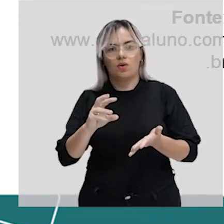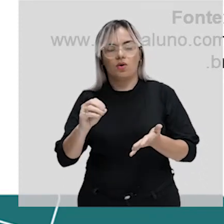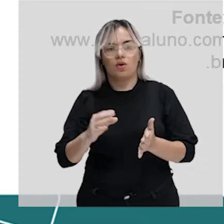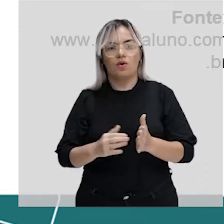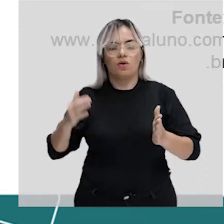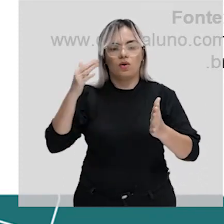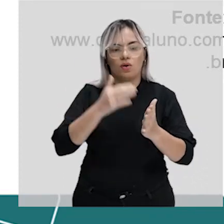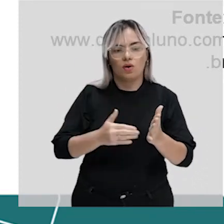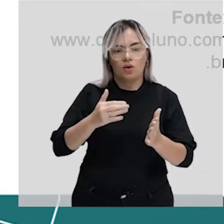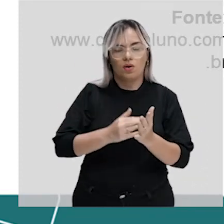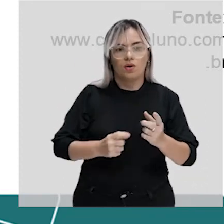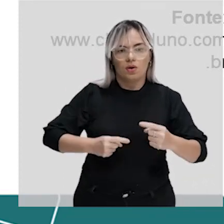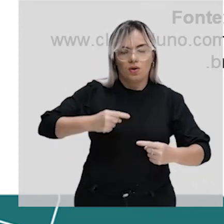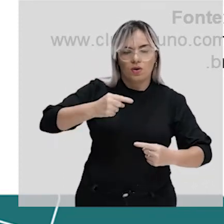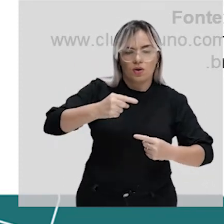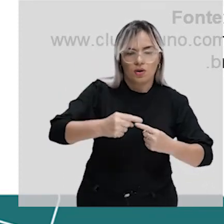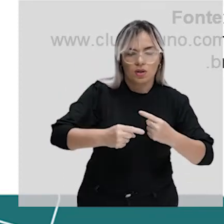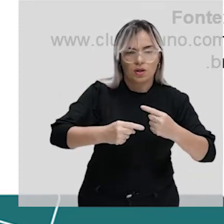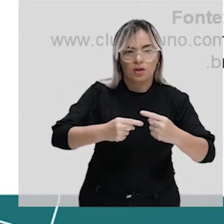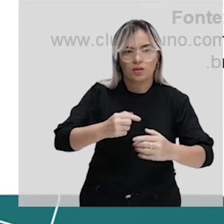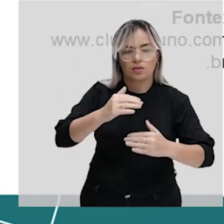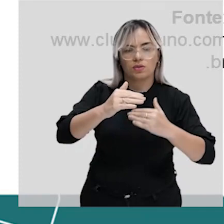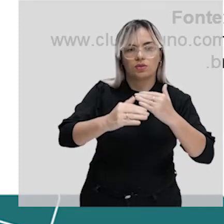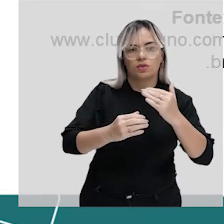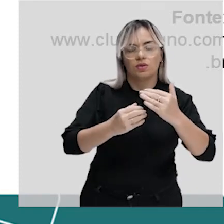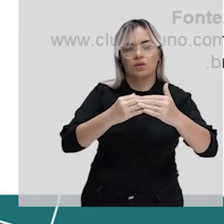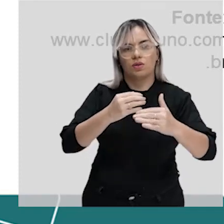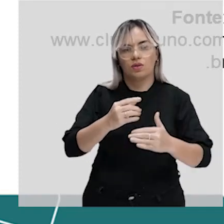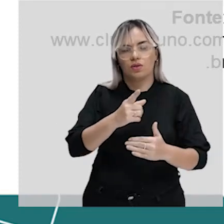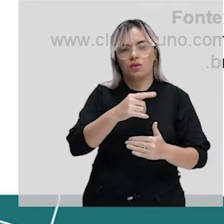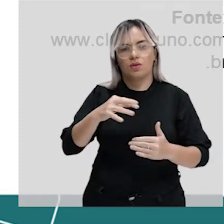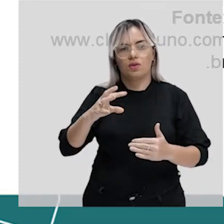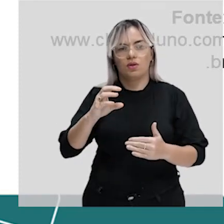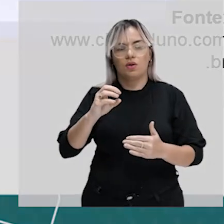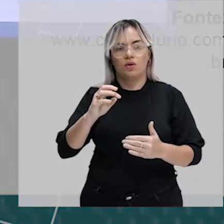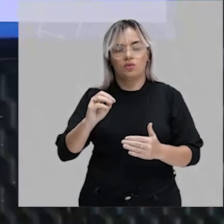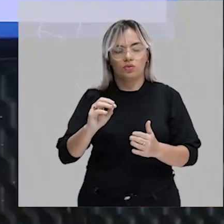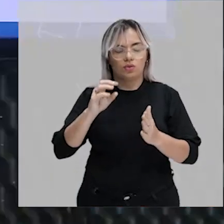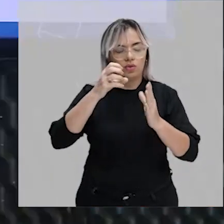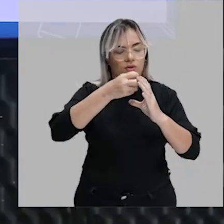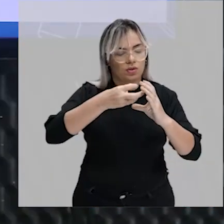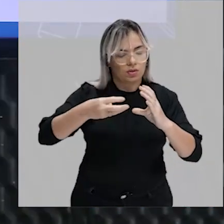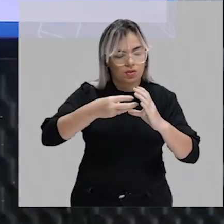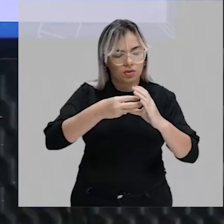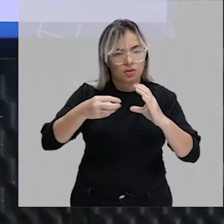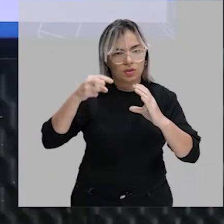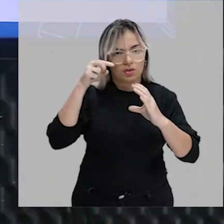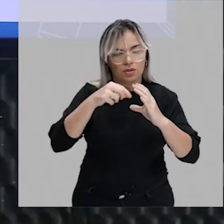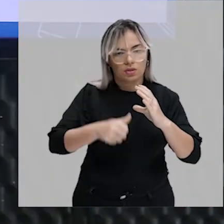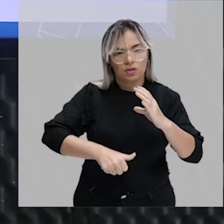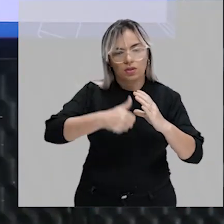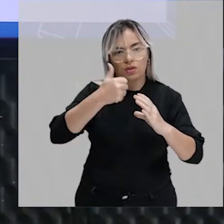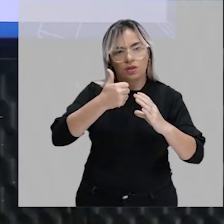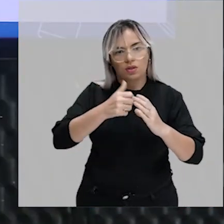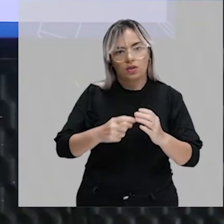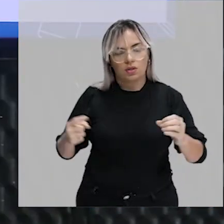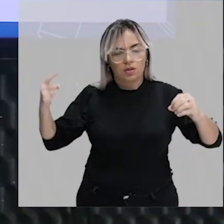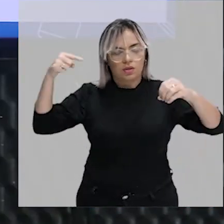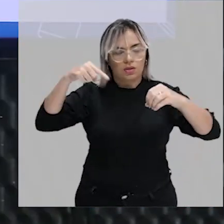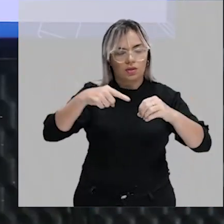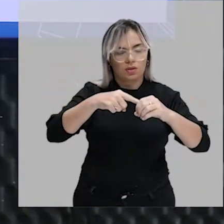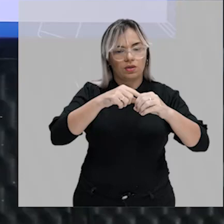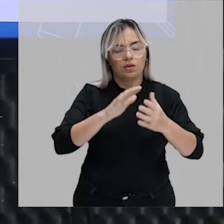a geração do zigoto. Tá? O zigoto é aquela primeira célula que se forma a partir da fecundação. E